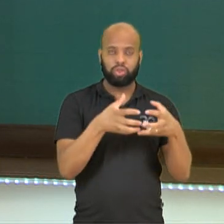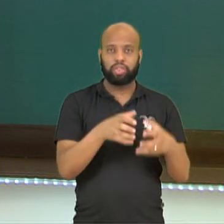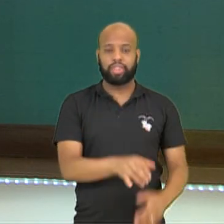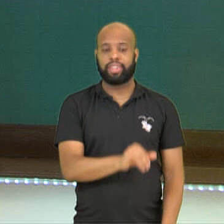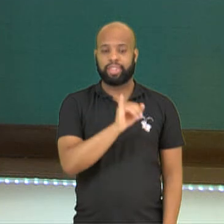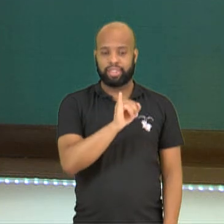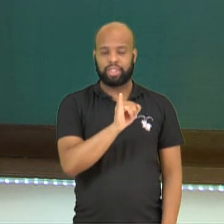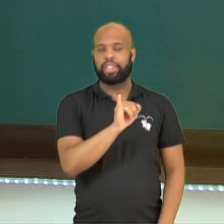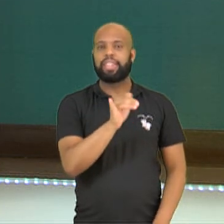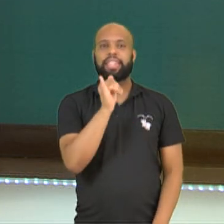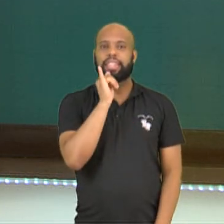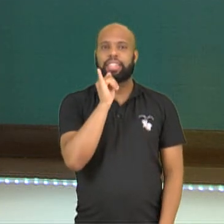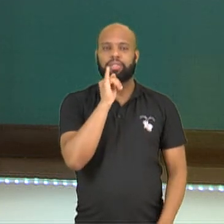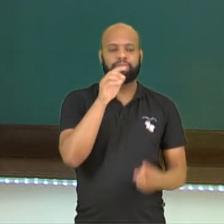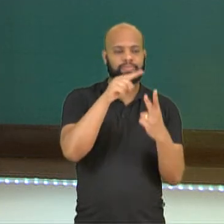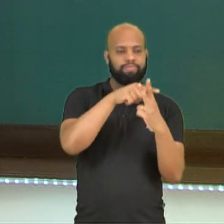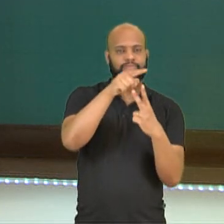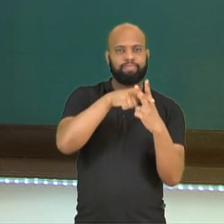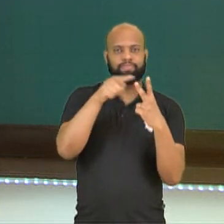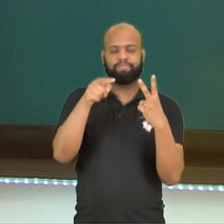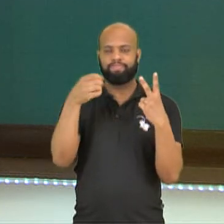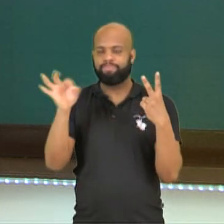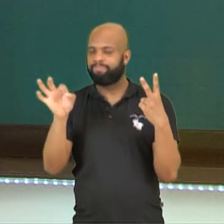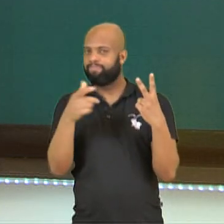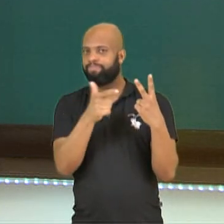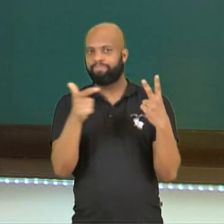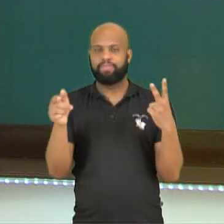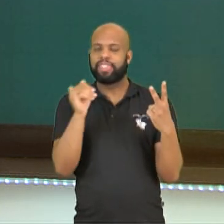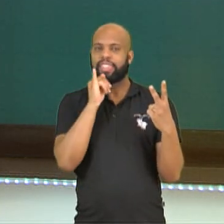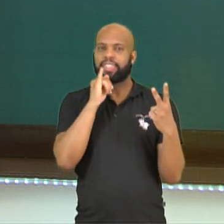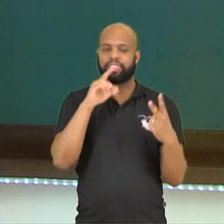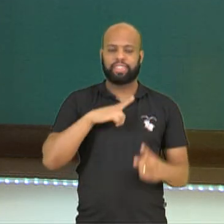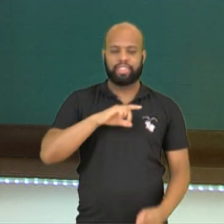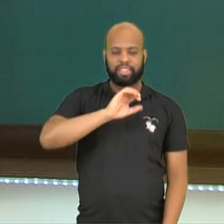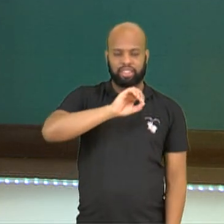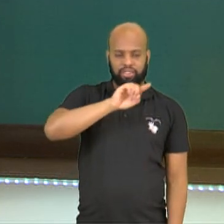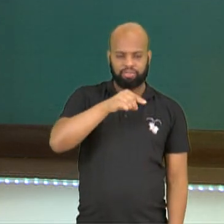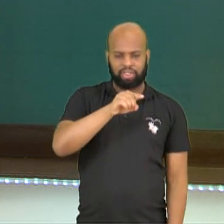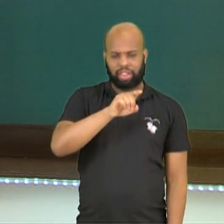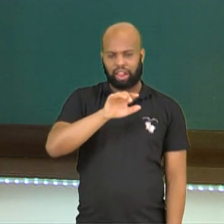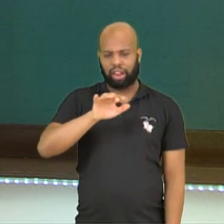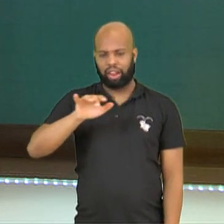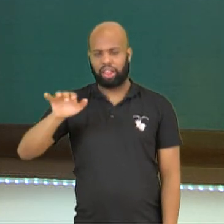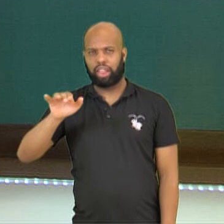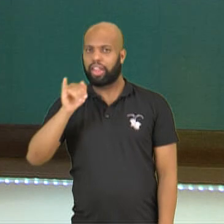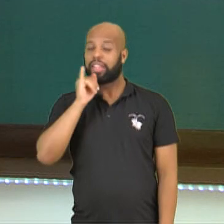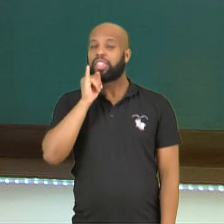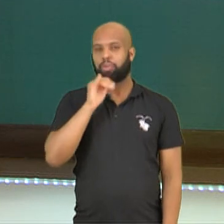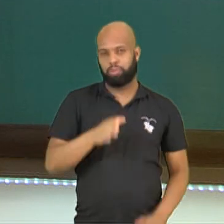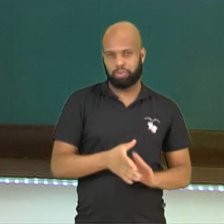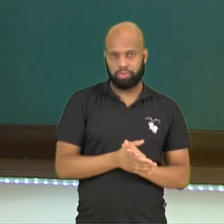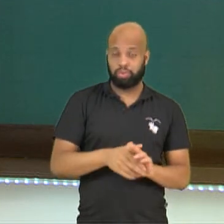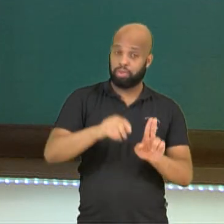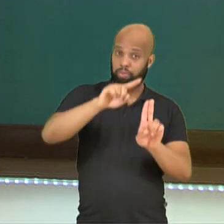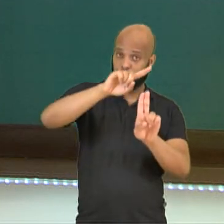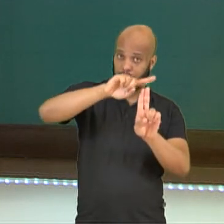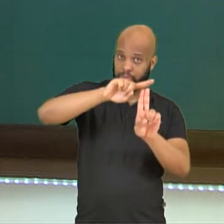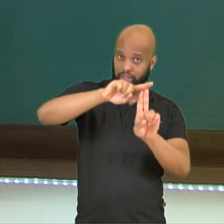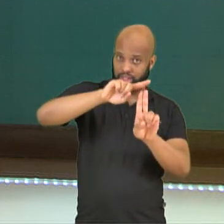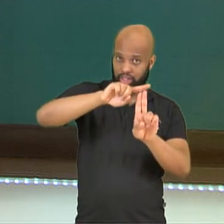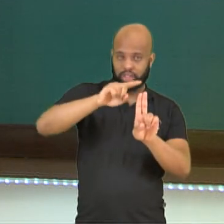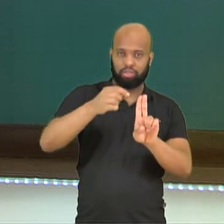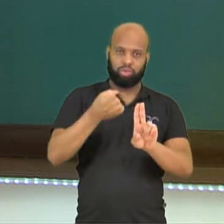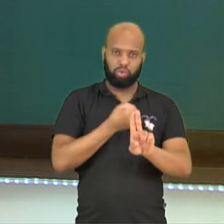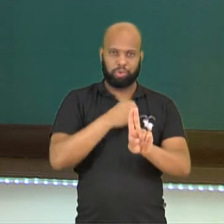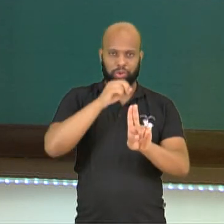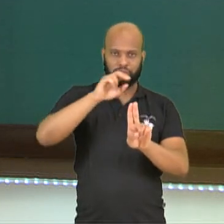aquela raiz que não tem raiz exata, aquele decimal infinito, o número π, o número de Euler e por aí vai. Número